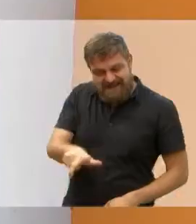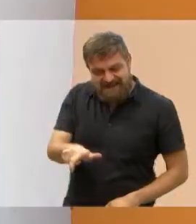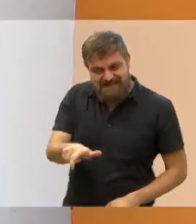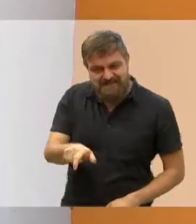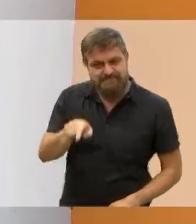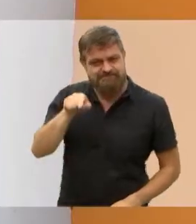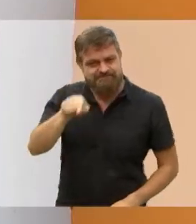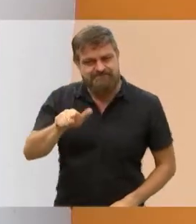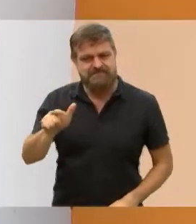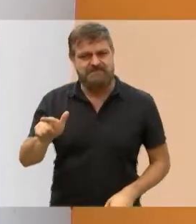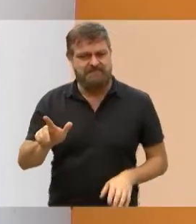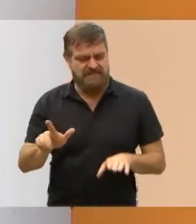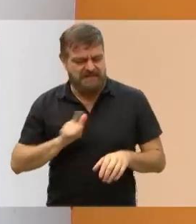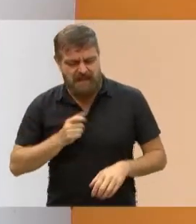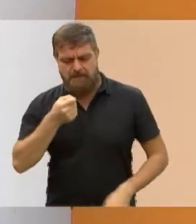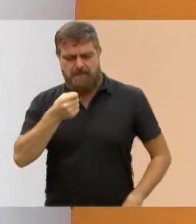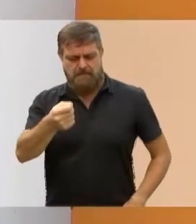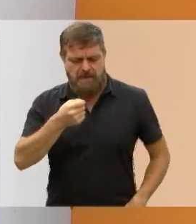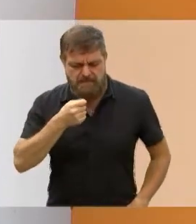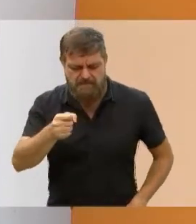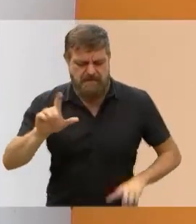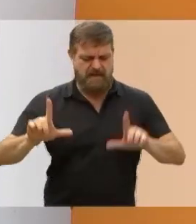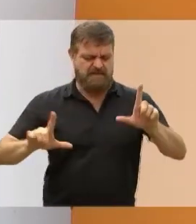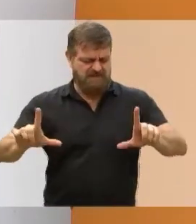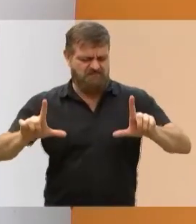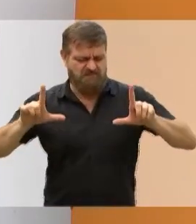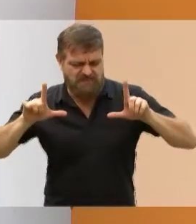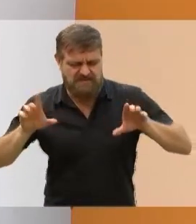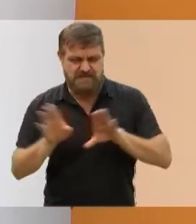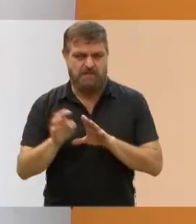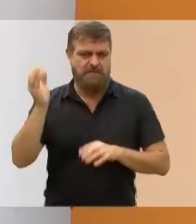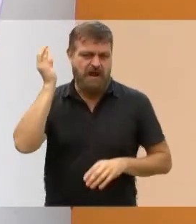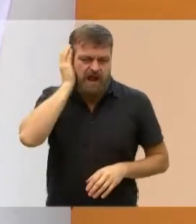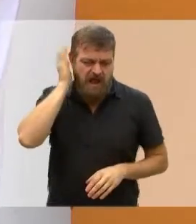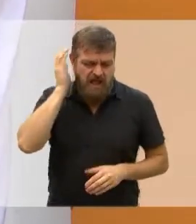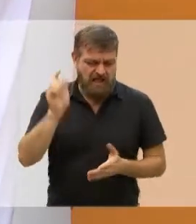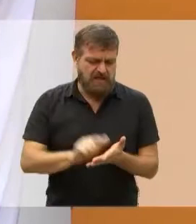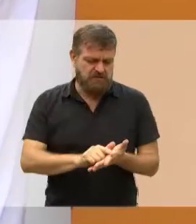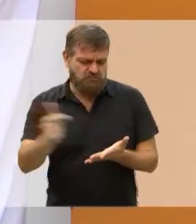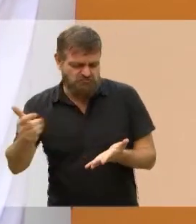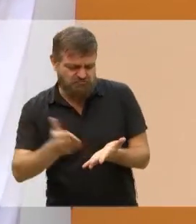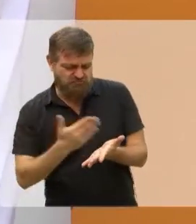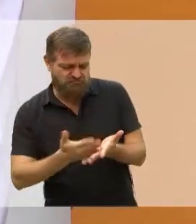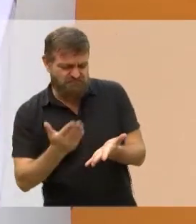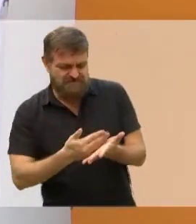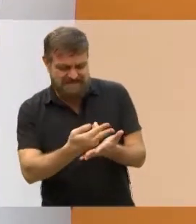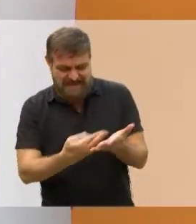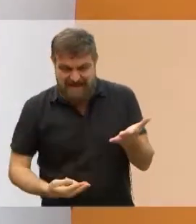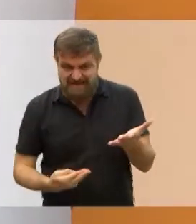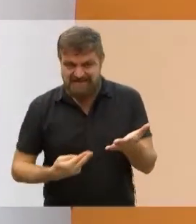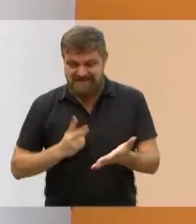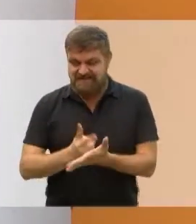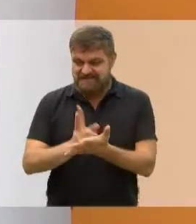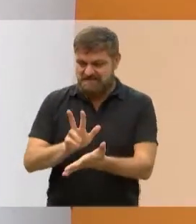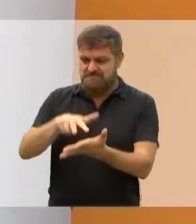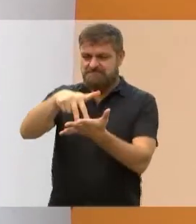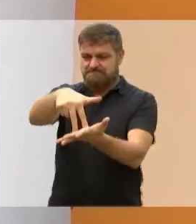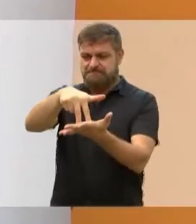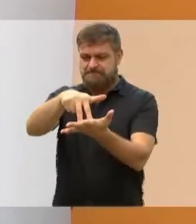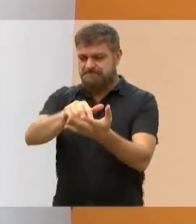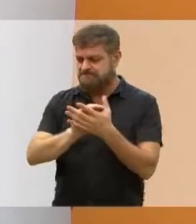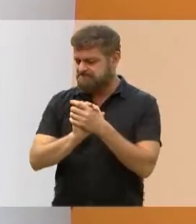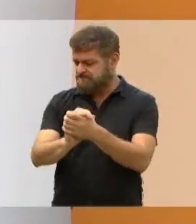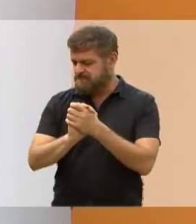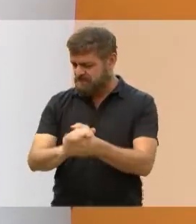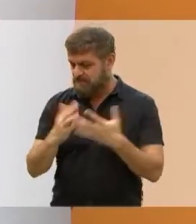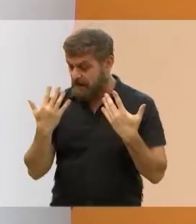olha, gente, ele dá entrevista para televisão, para rádio, para revistas, tá sempre em destaque. Parabéns, viu,